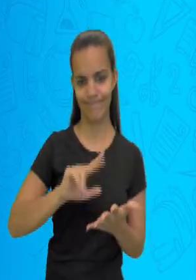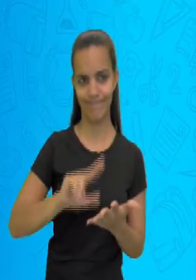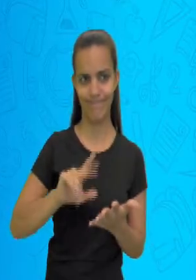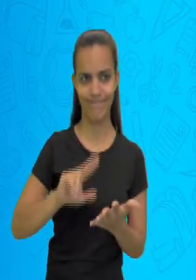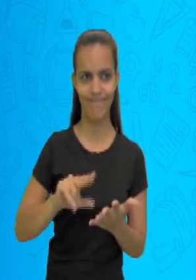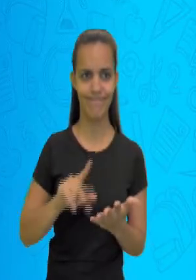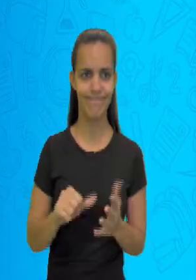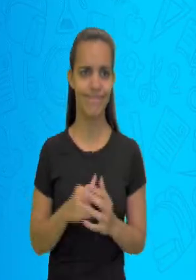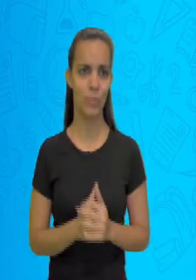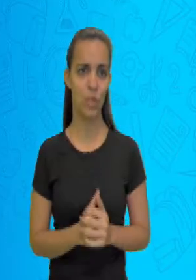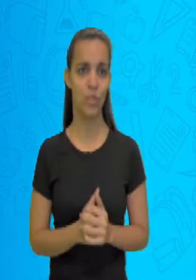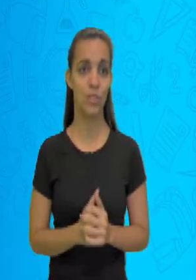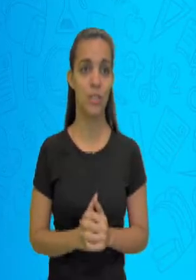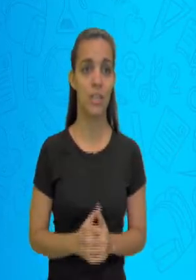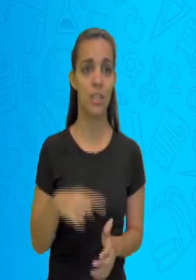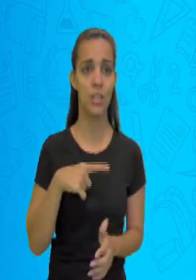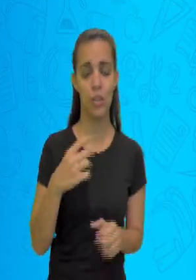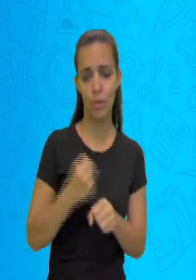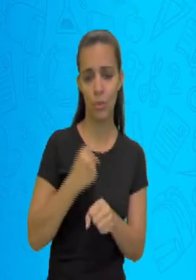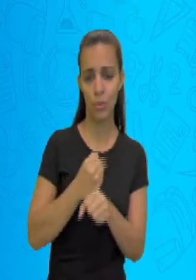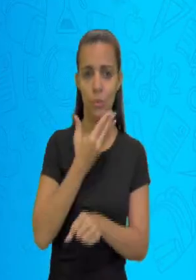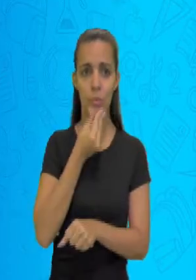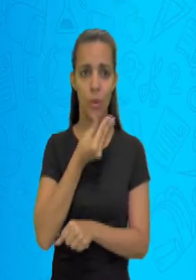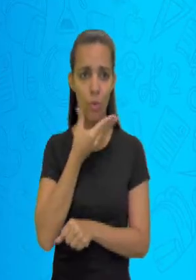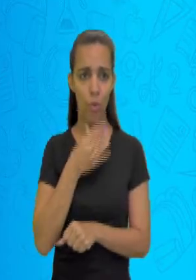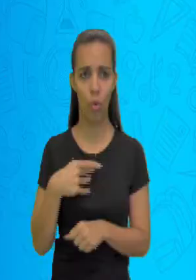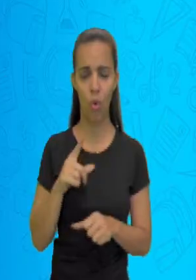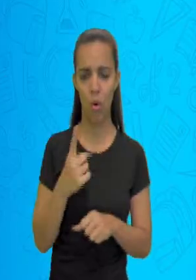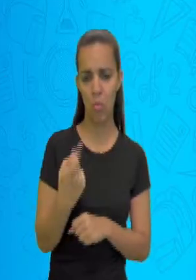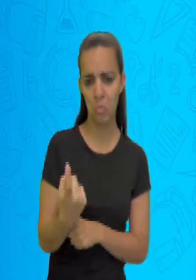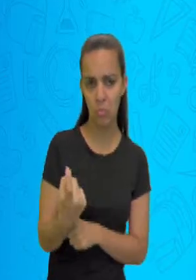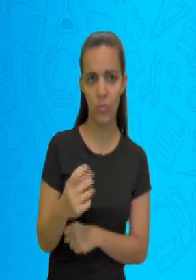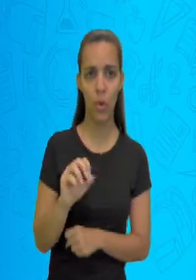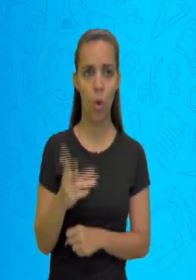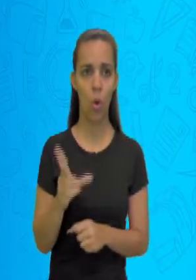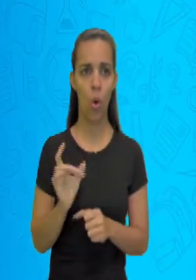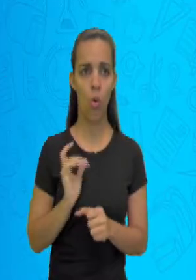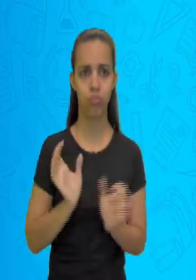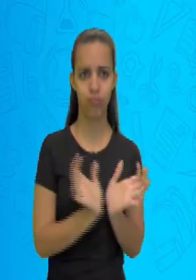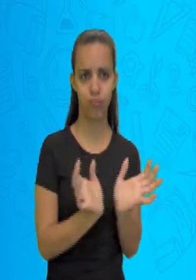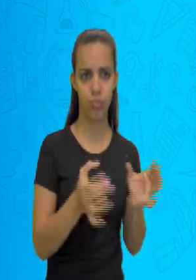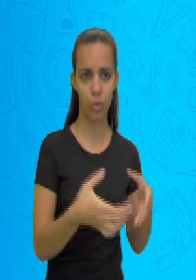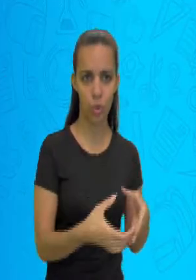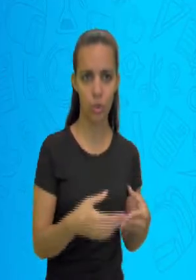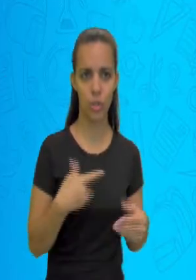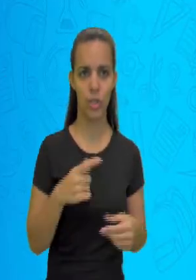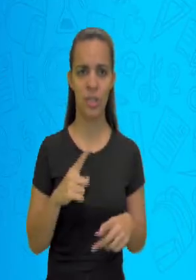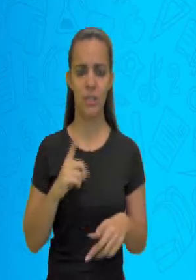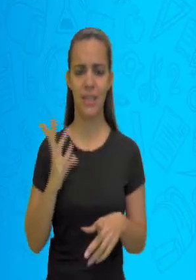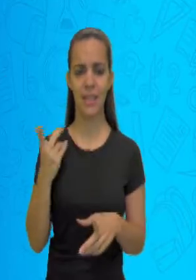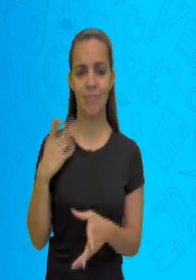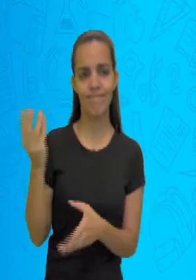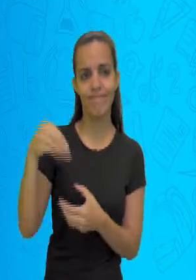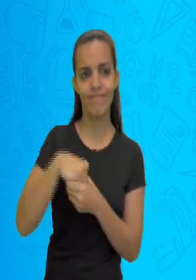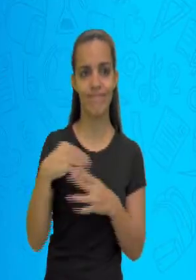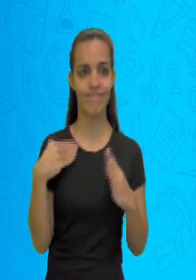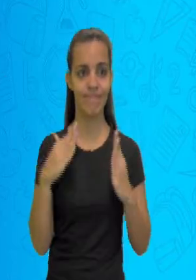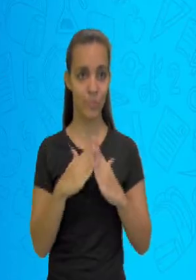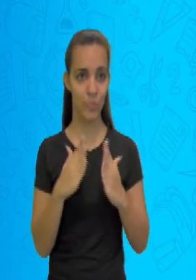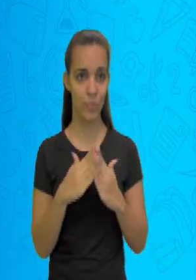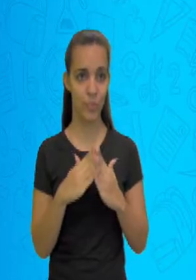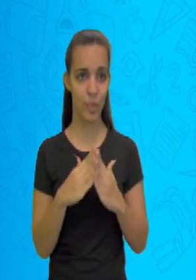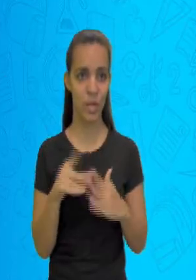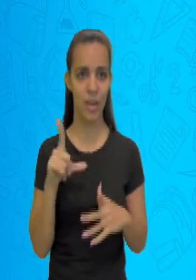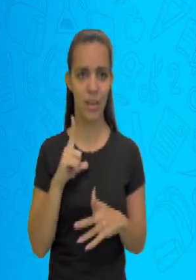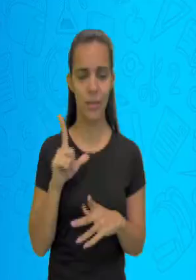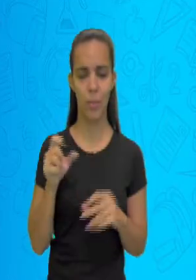pelo homem individualmente ou coletivamente, a fim de habitá-los, tornando-se então seus